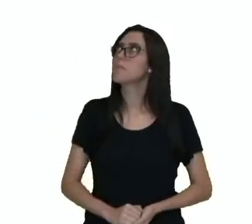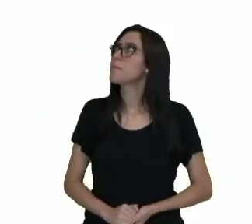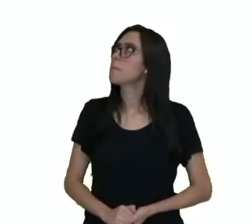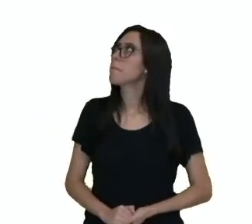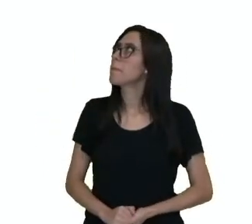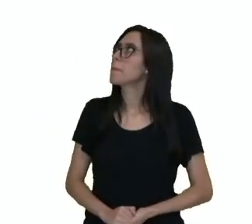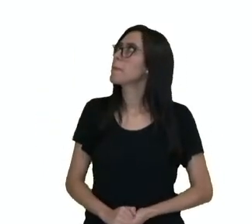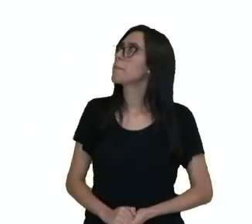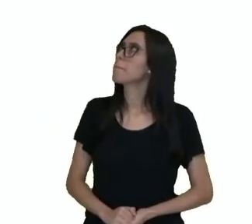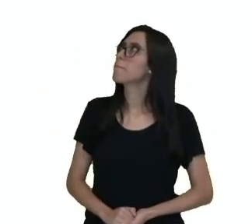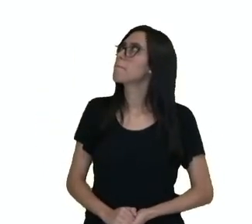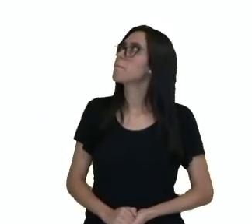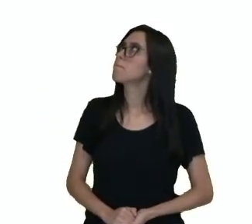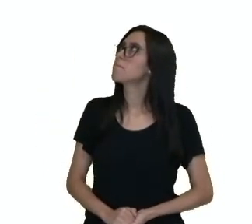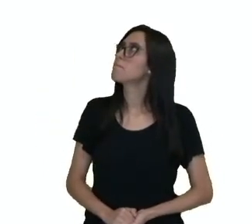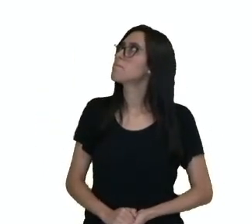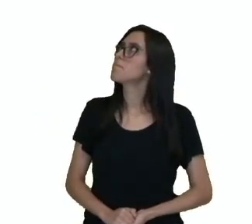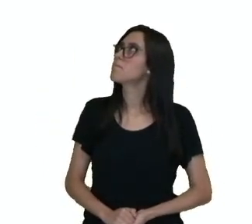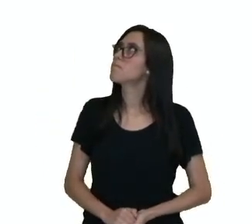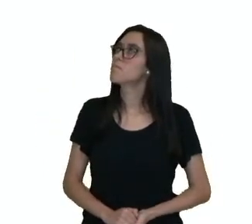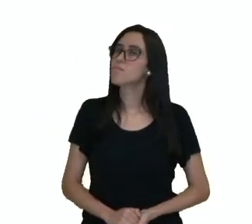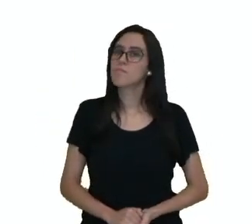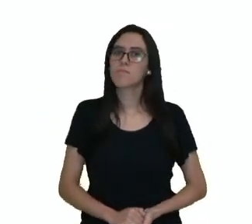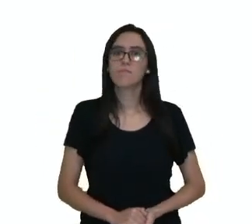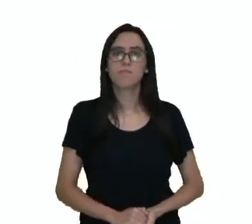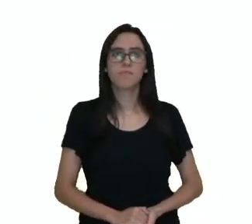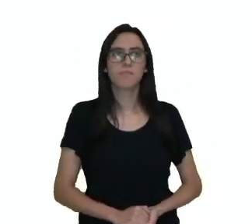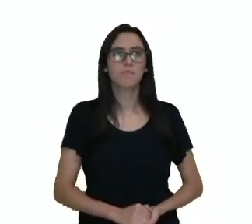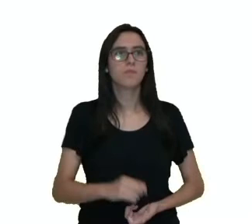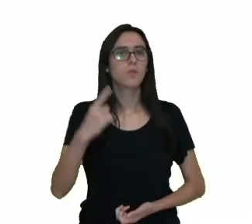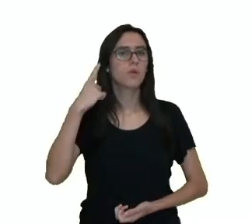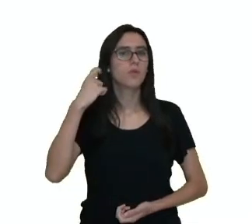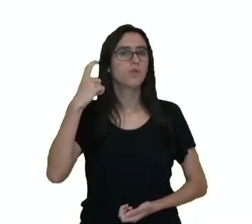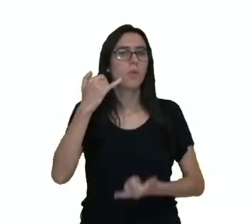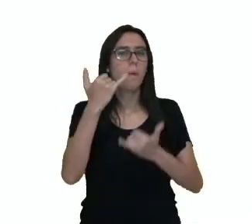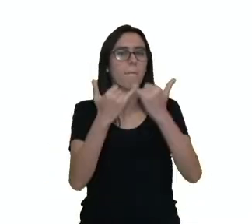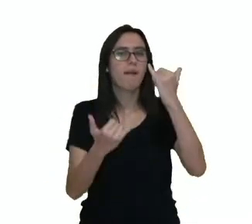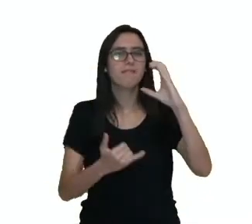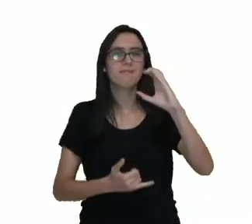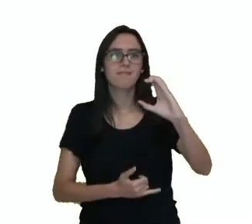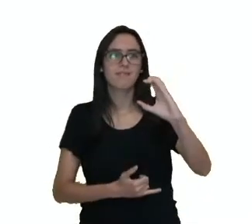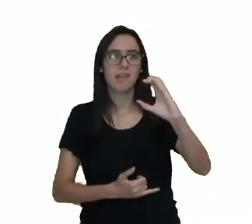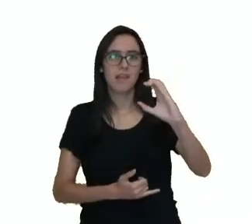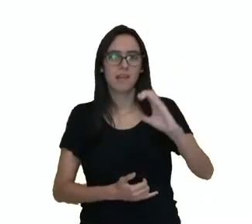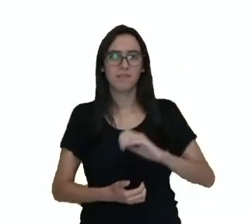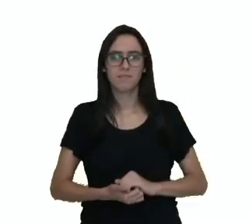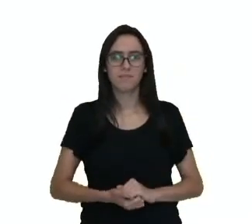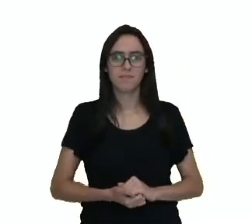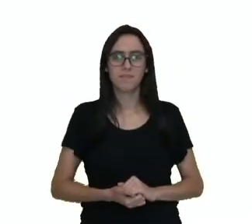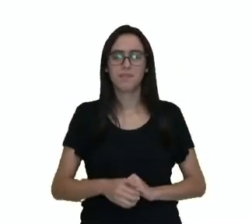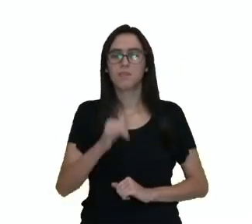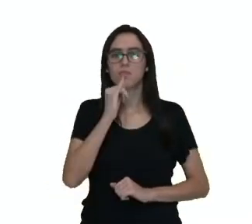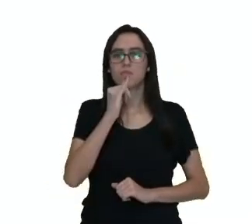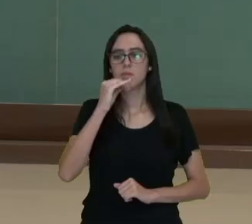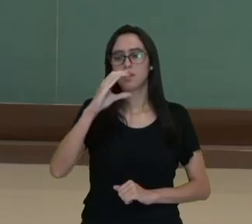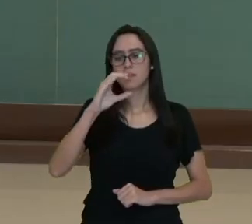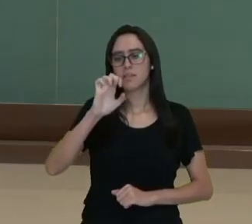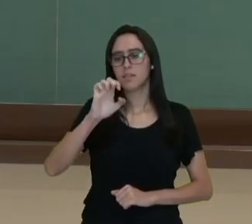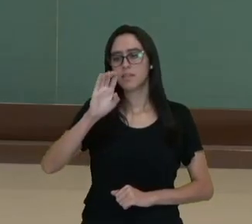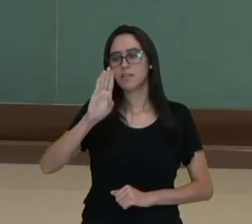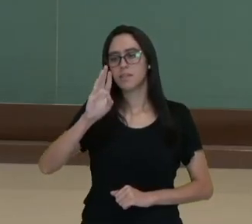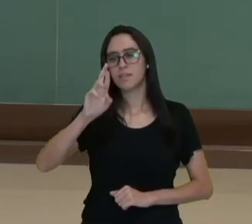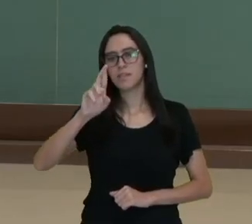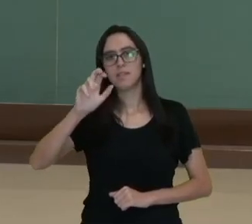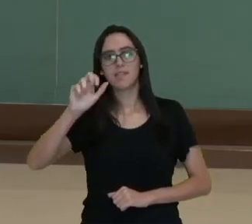possuem mais de um sonido. Olha aqui, ó. O som de C. Eu posso falar zebra, como se fosse pronúncia com